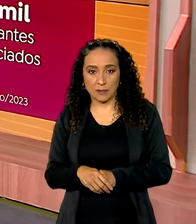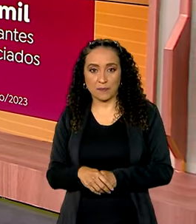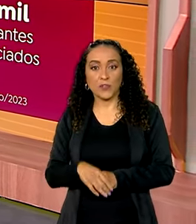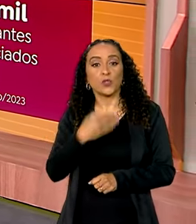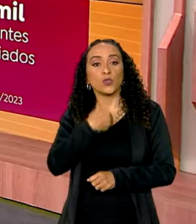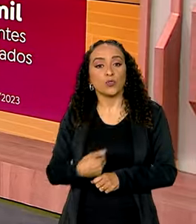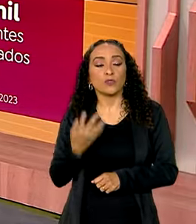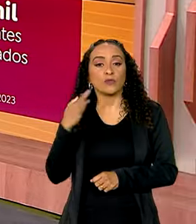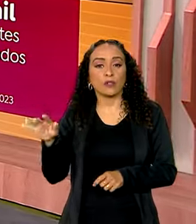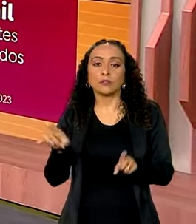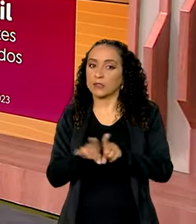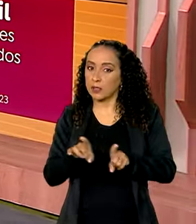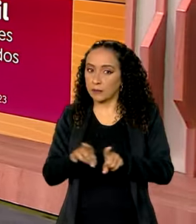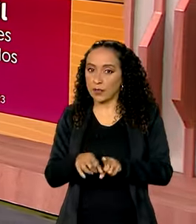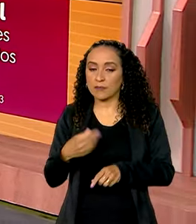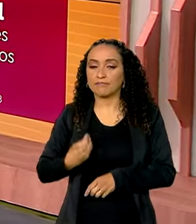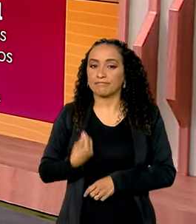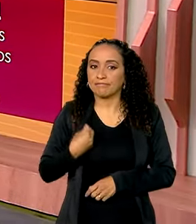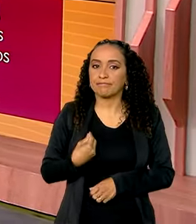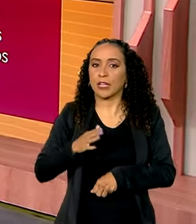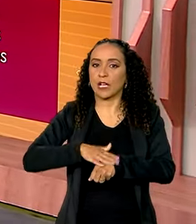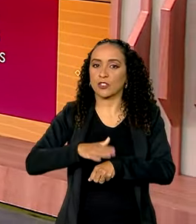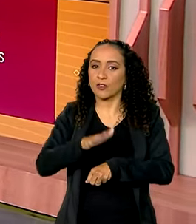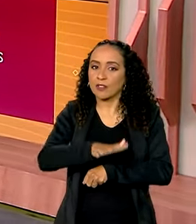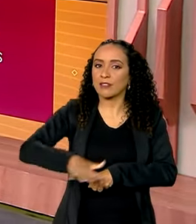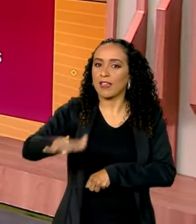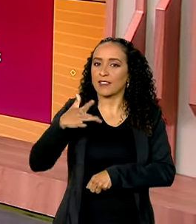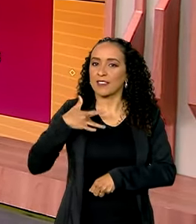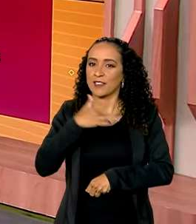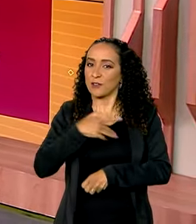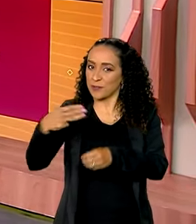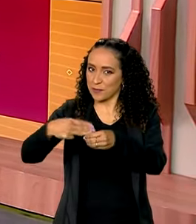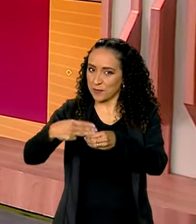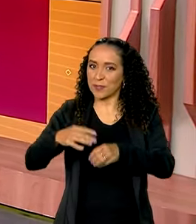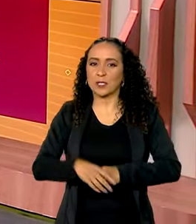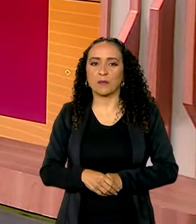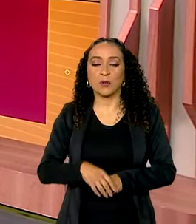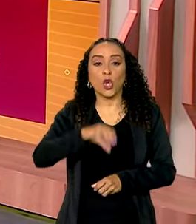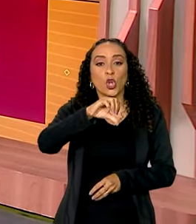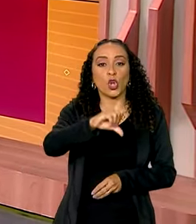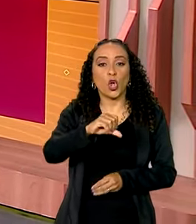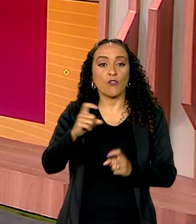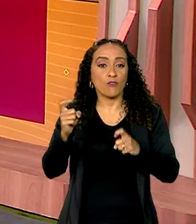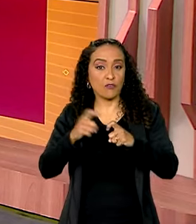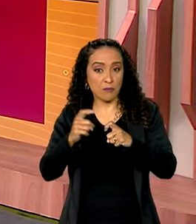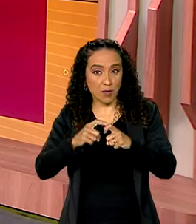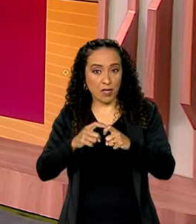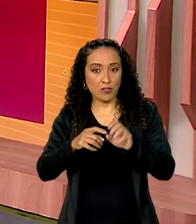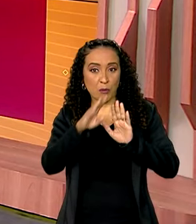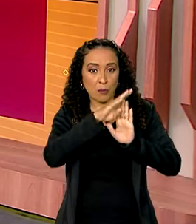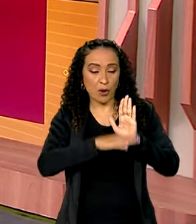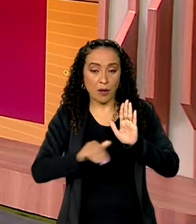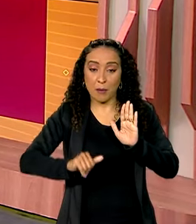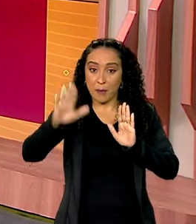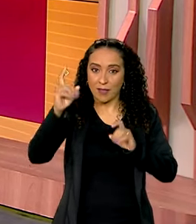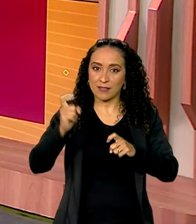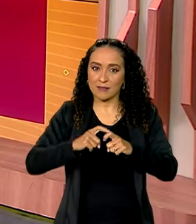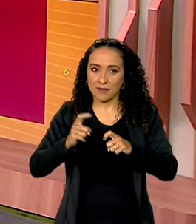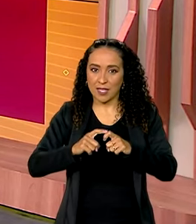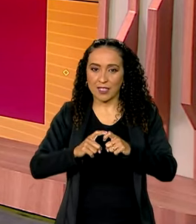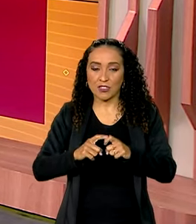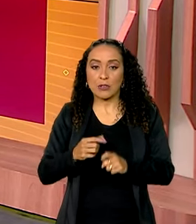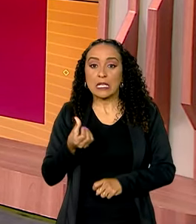E o governo federal também está presente com ações na área da saúde do município. São 9 médicos do programa Mais